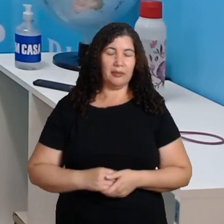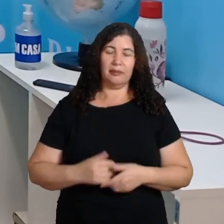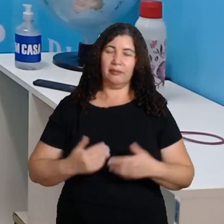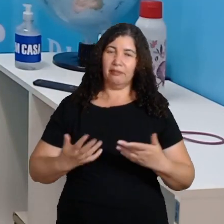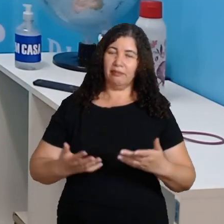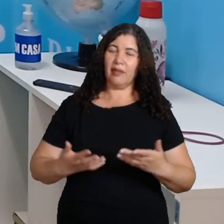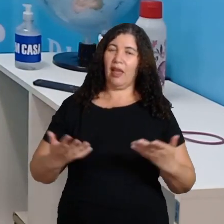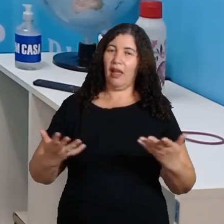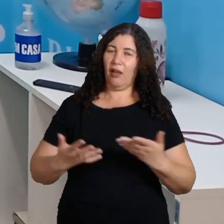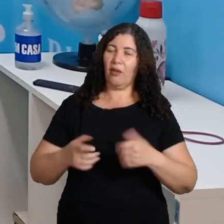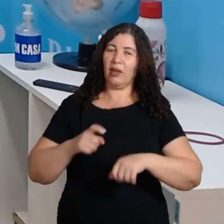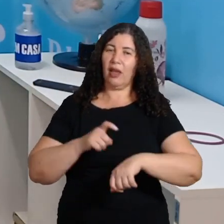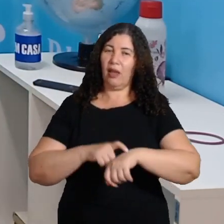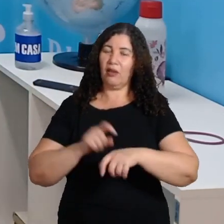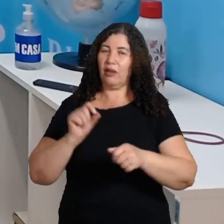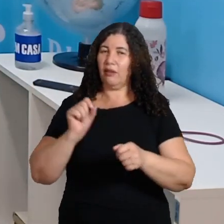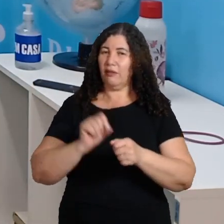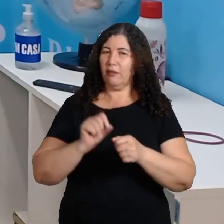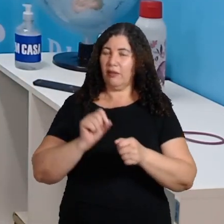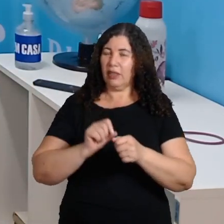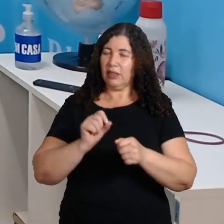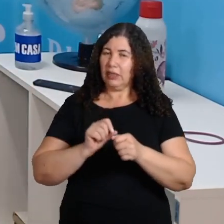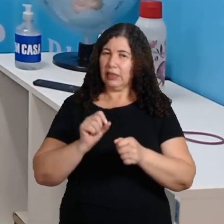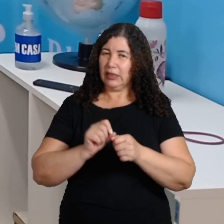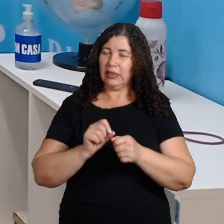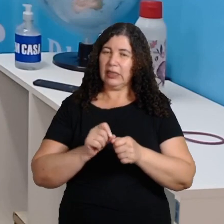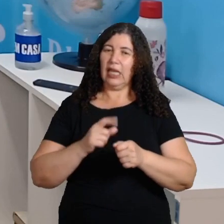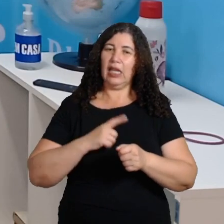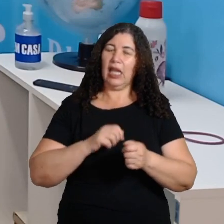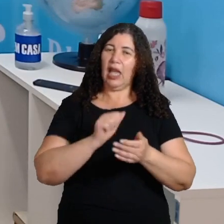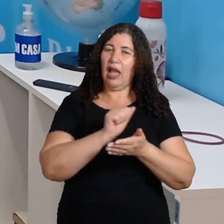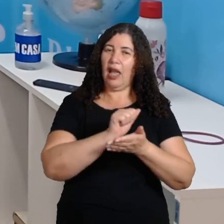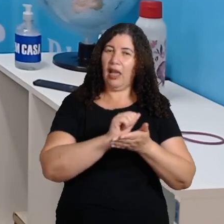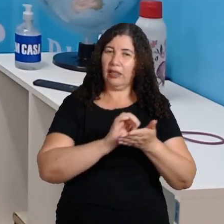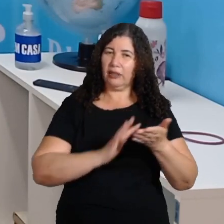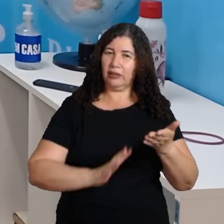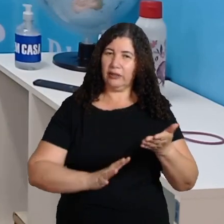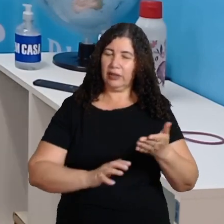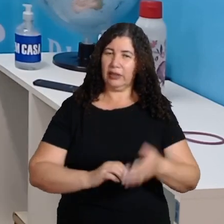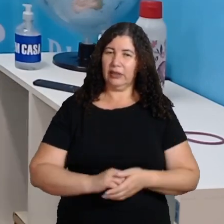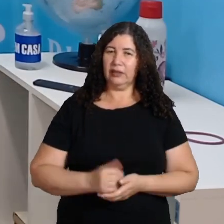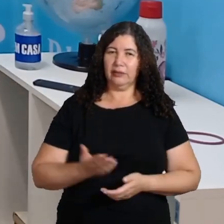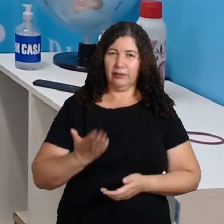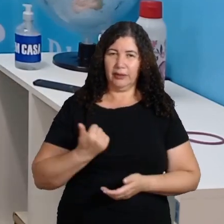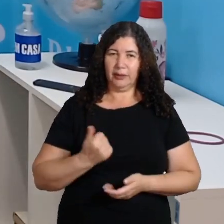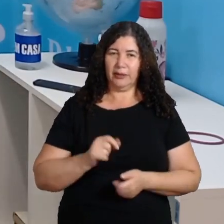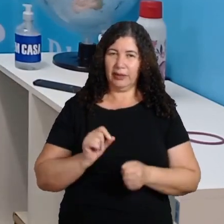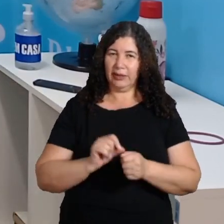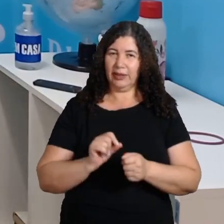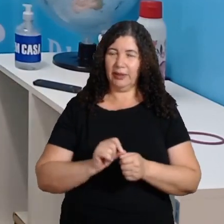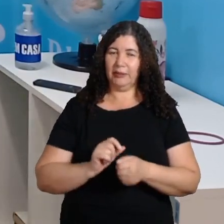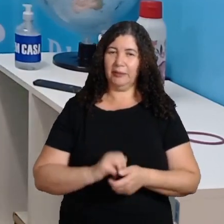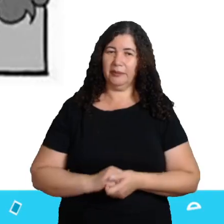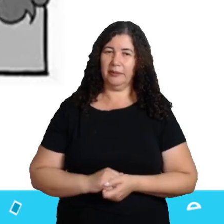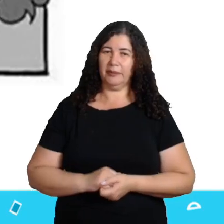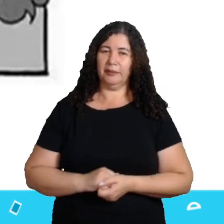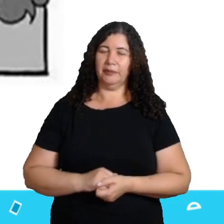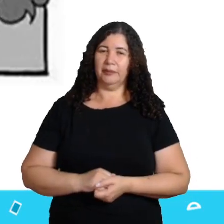Portanto, é hora de fazermos juntos uma atividade. Vamos lá?